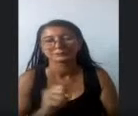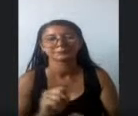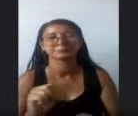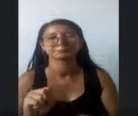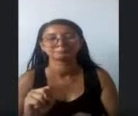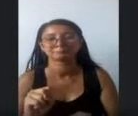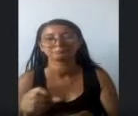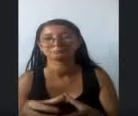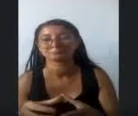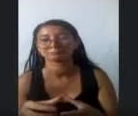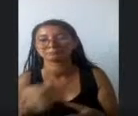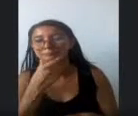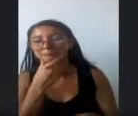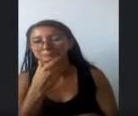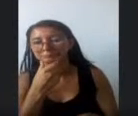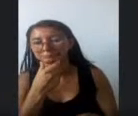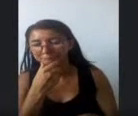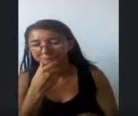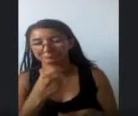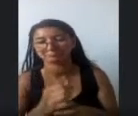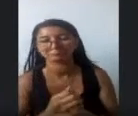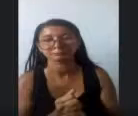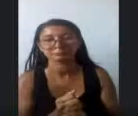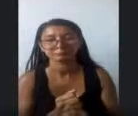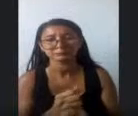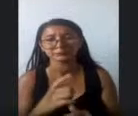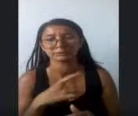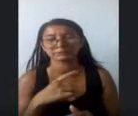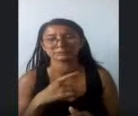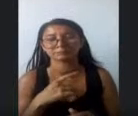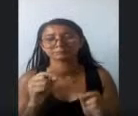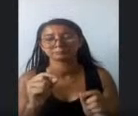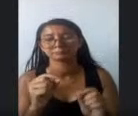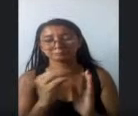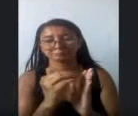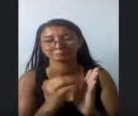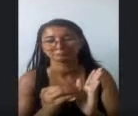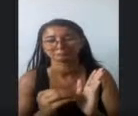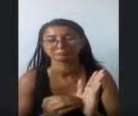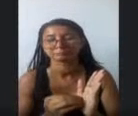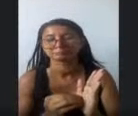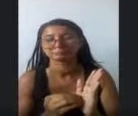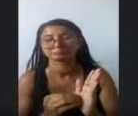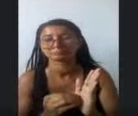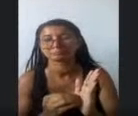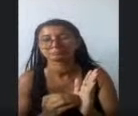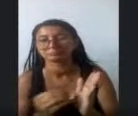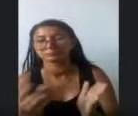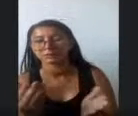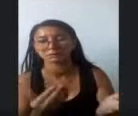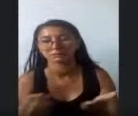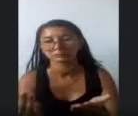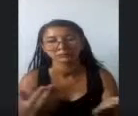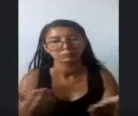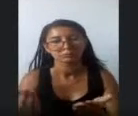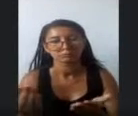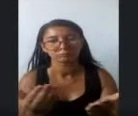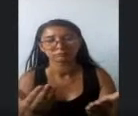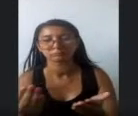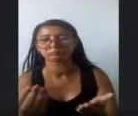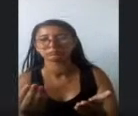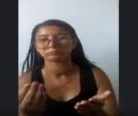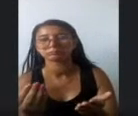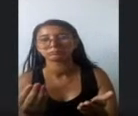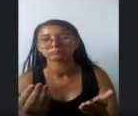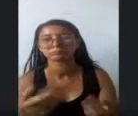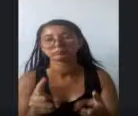dessa prevalência, os fatores que foram associados, né, foi feito um teste de associação multivariada, e aí os fatores que foram